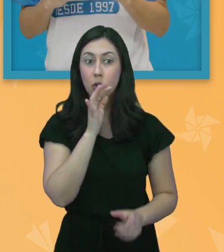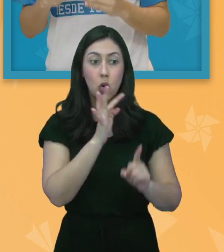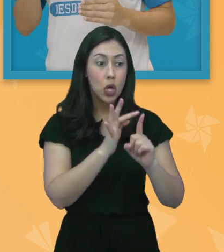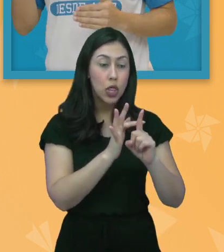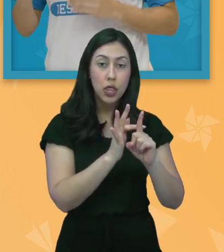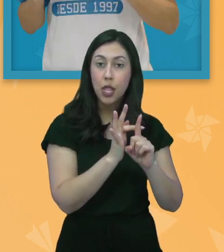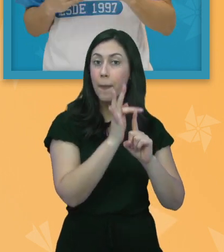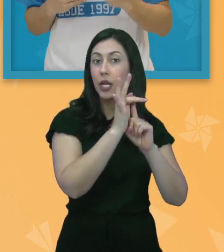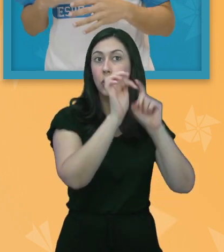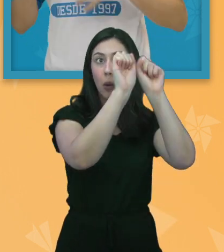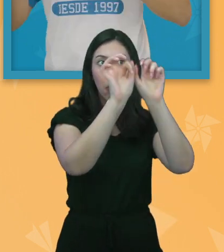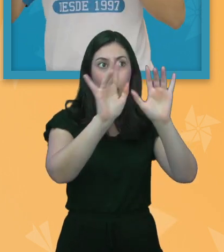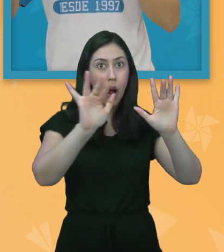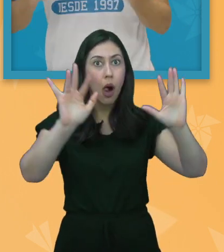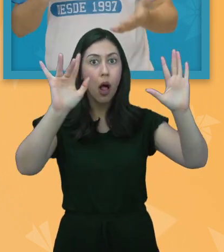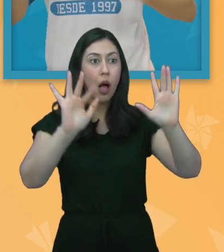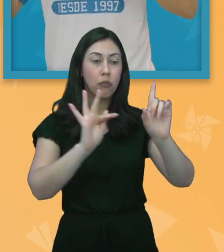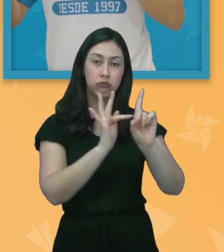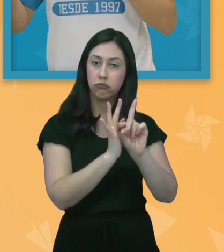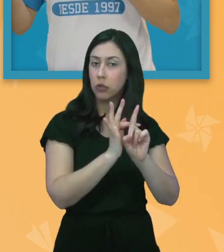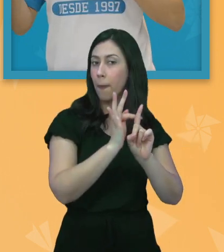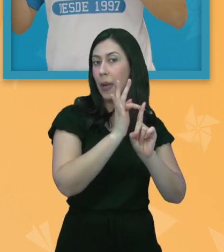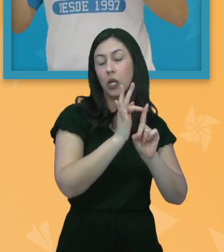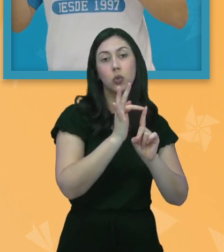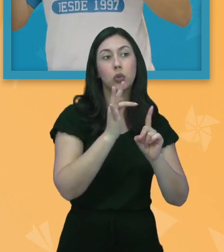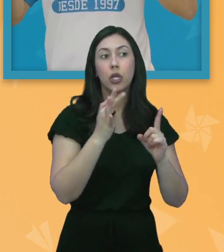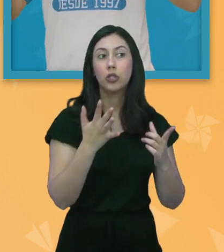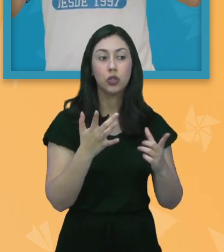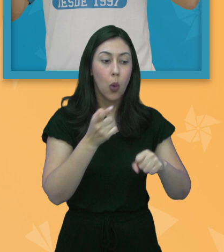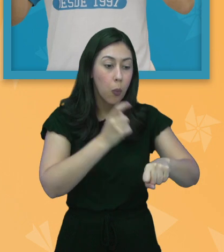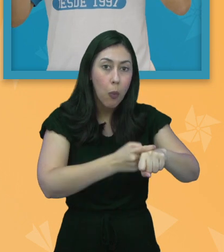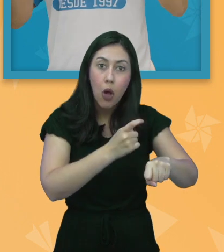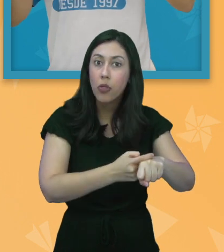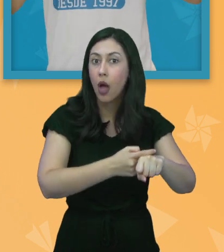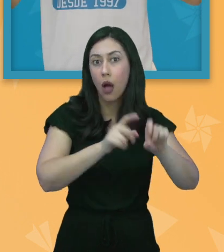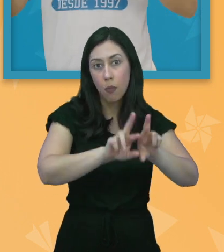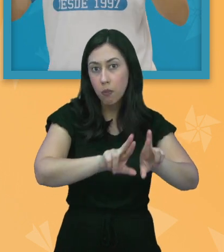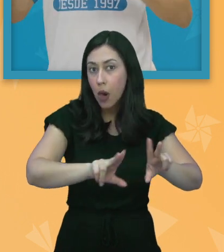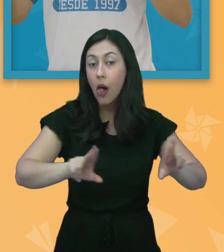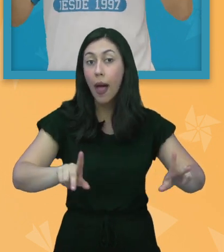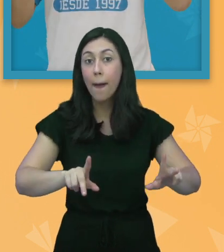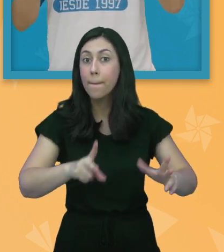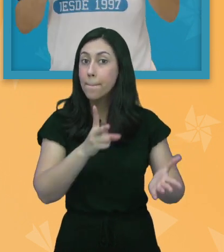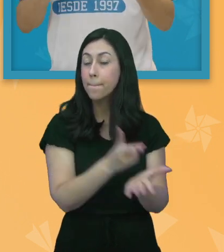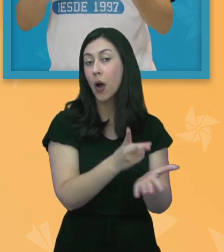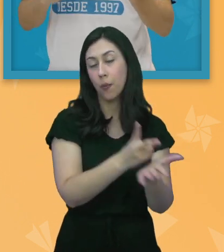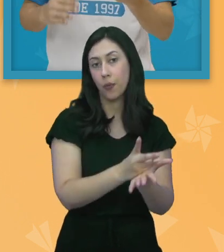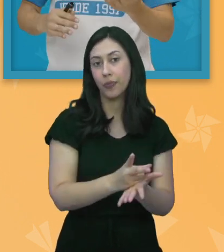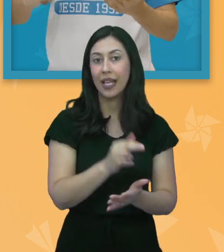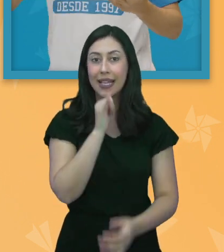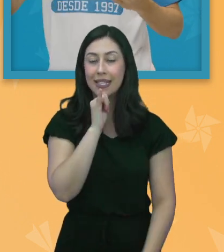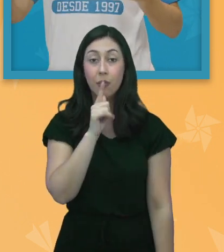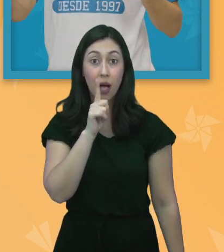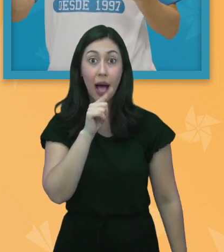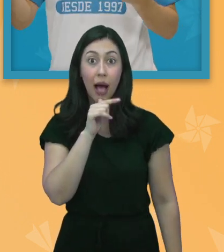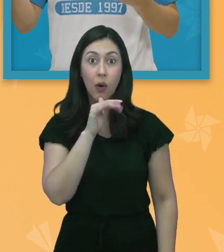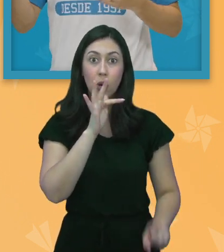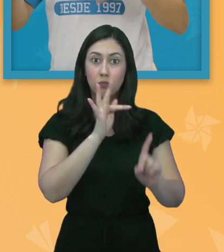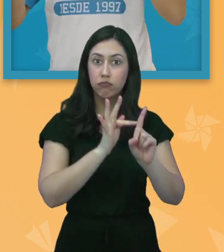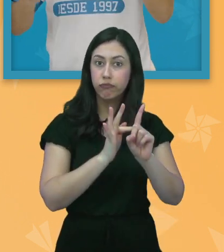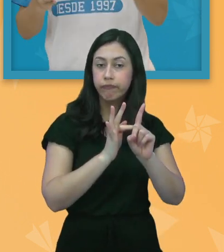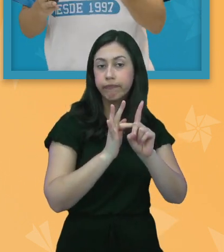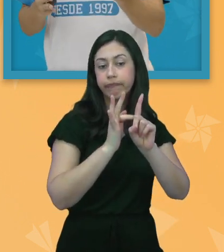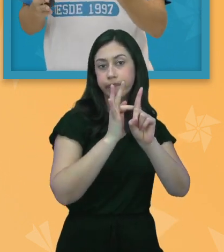ebulição fixos para cada substância. Como por exemplo da água, temos que a água tem seus pontos de fusão e ebulição a 0 graus Celsius e a 100